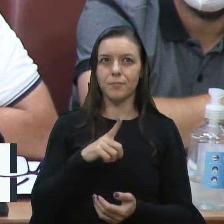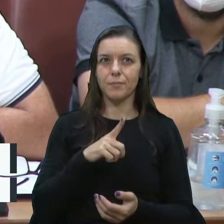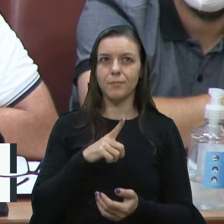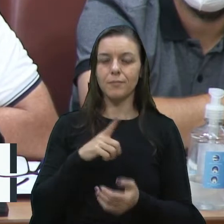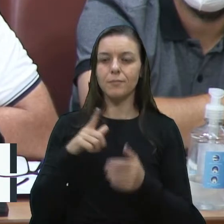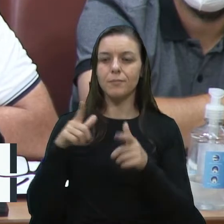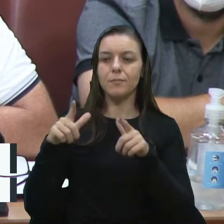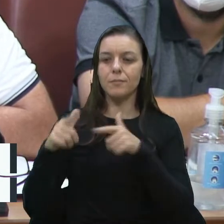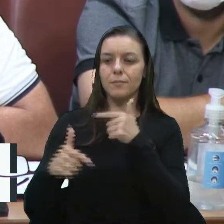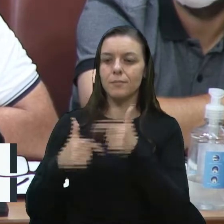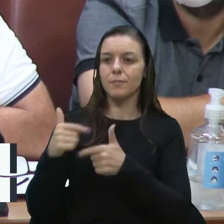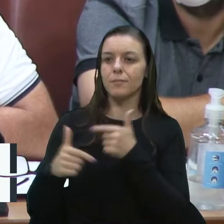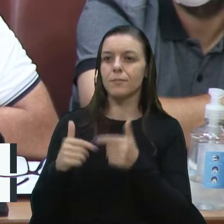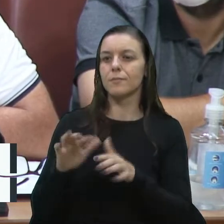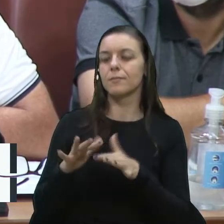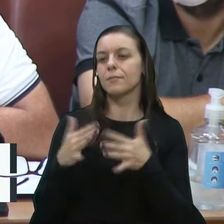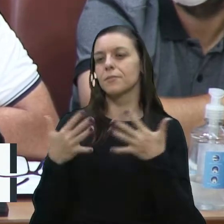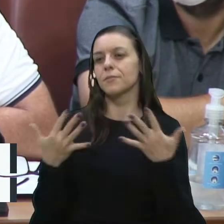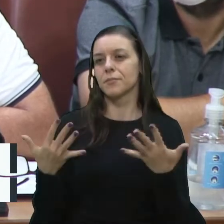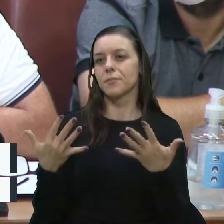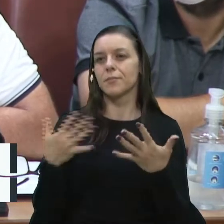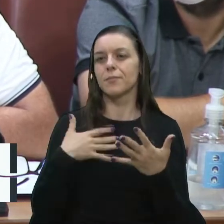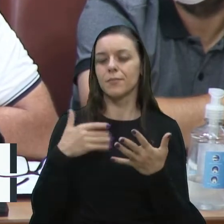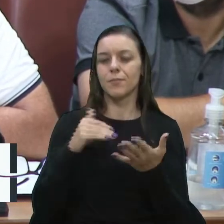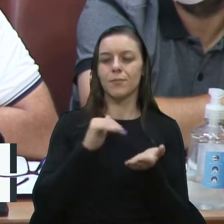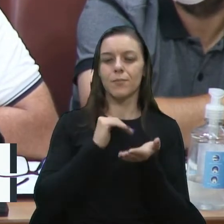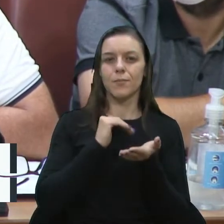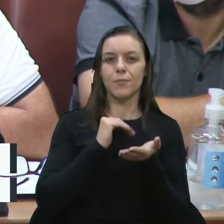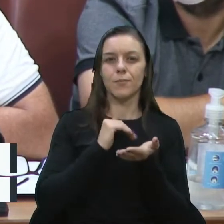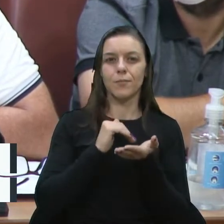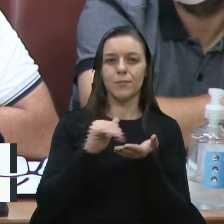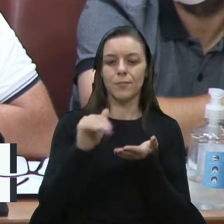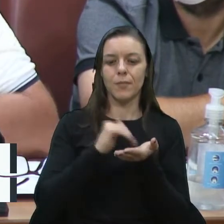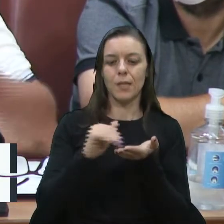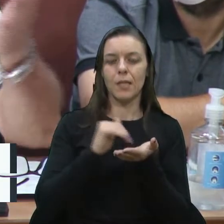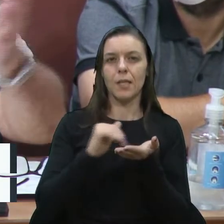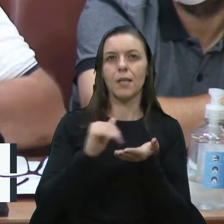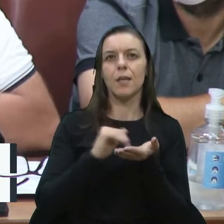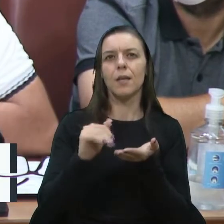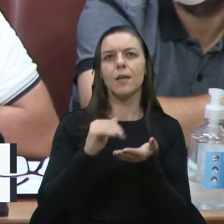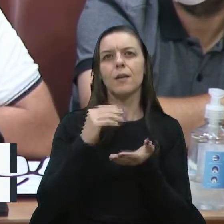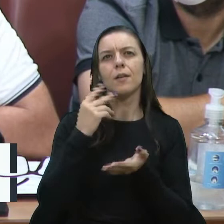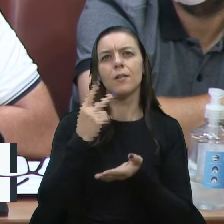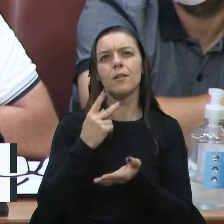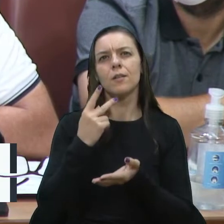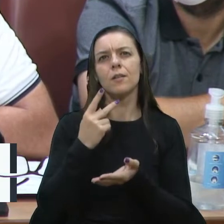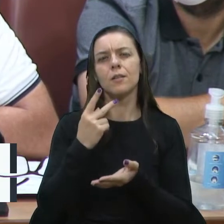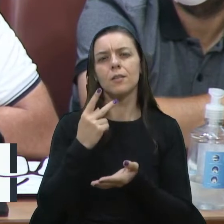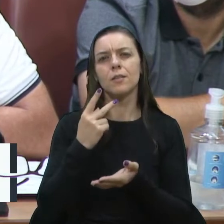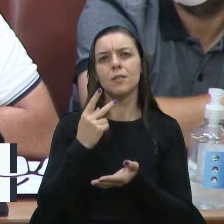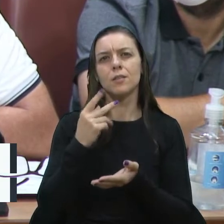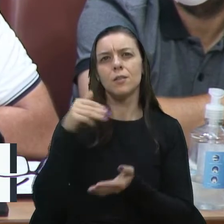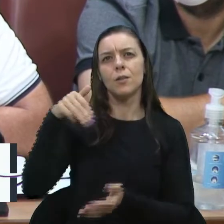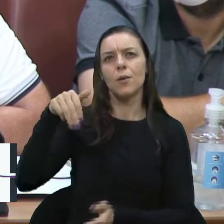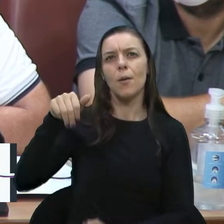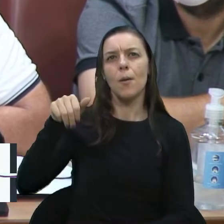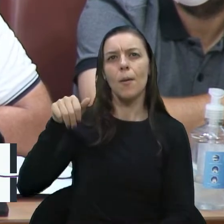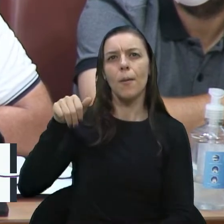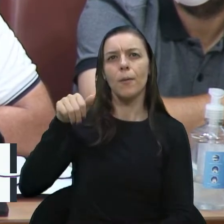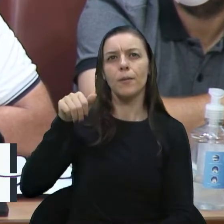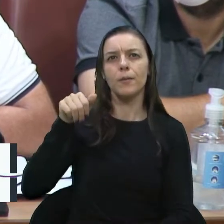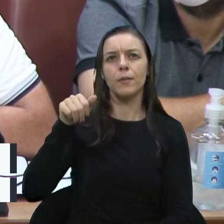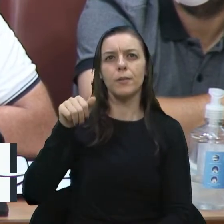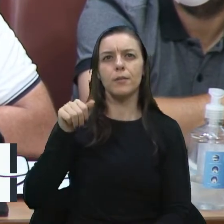trabalho, quando o secretário de obras era o vereador, depois, posterior, era o Marcos Danelus.